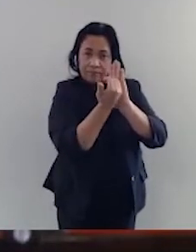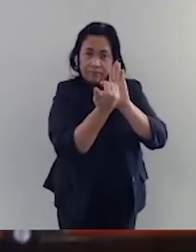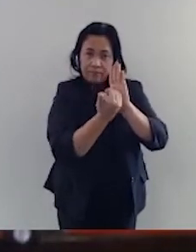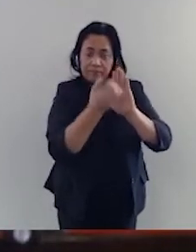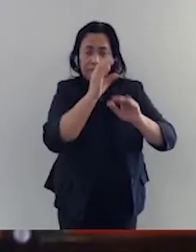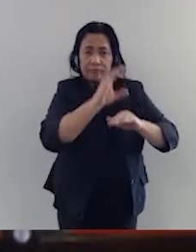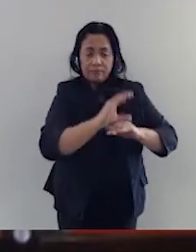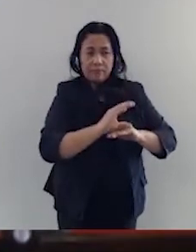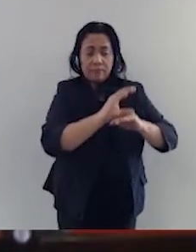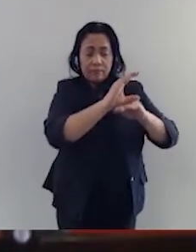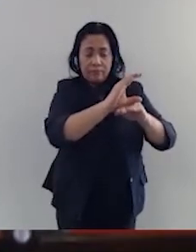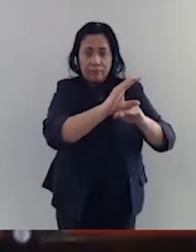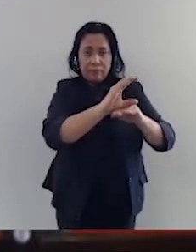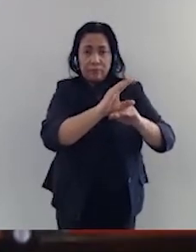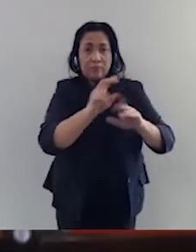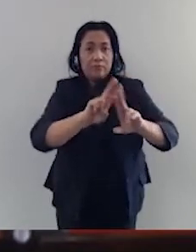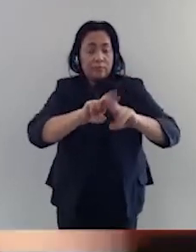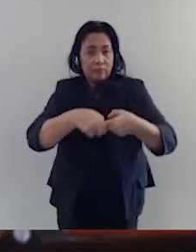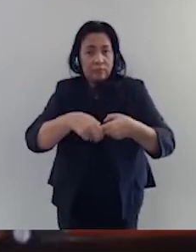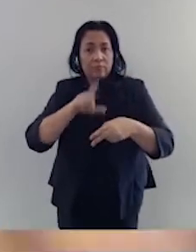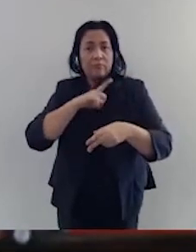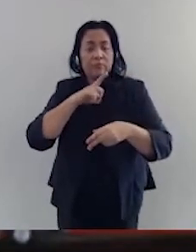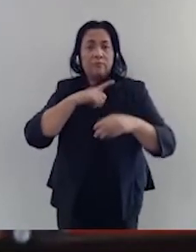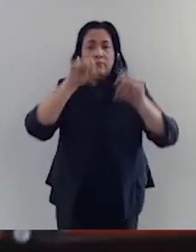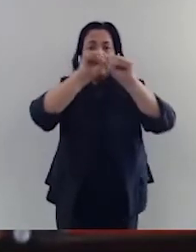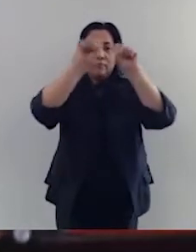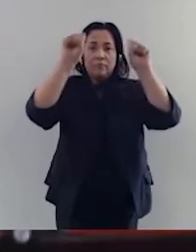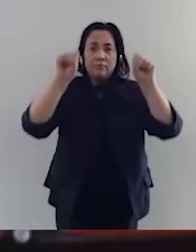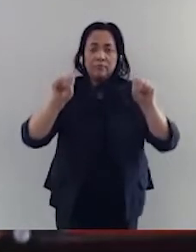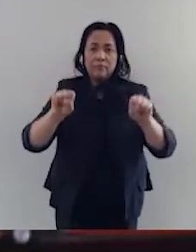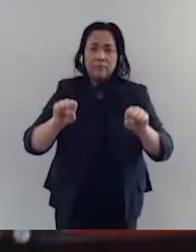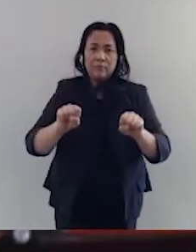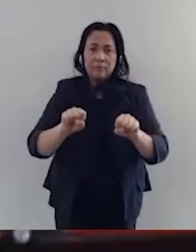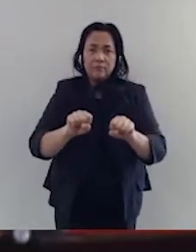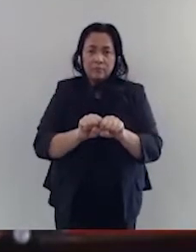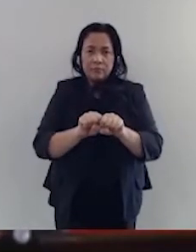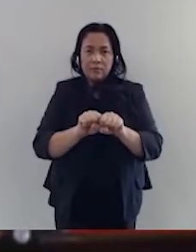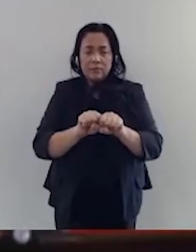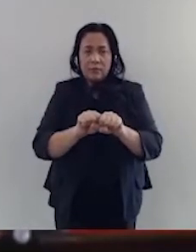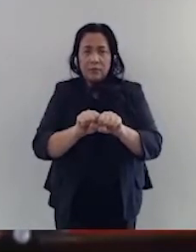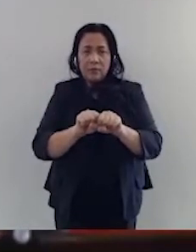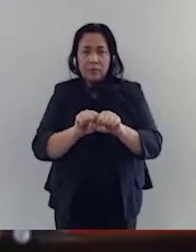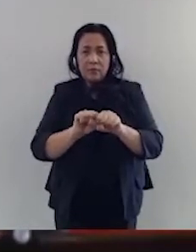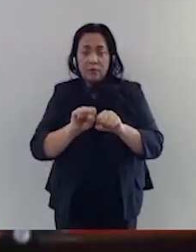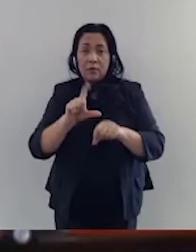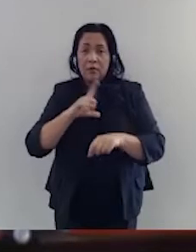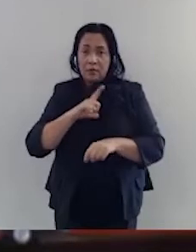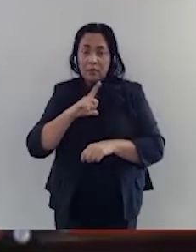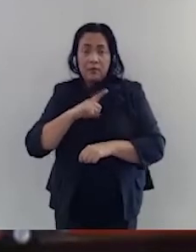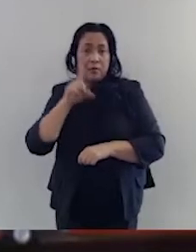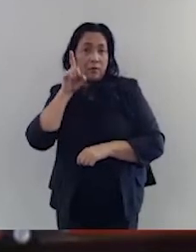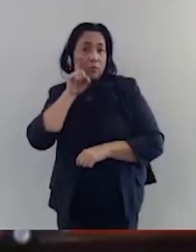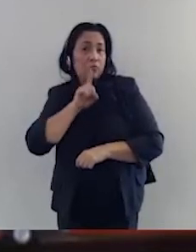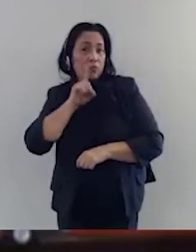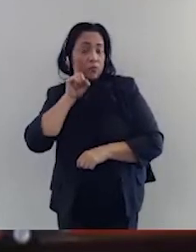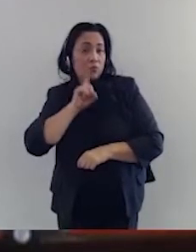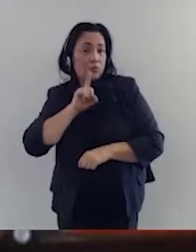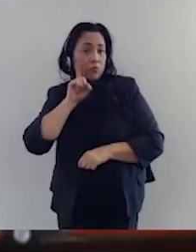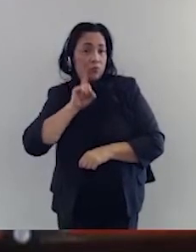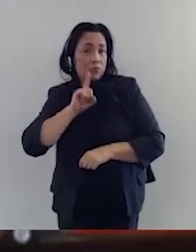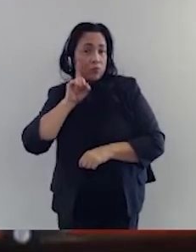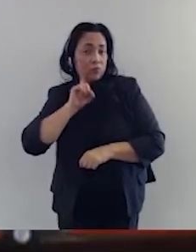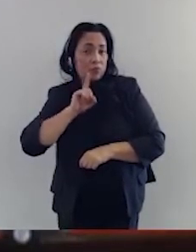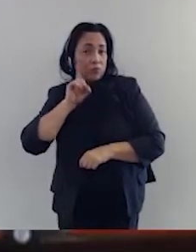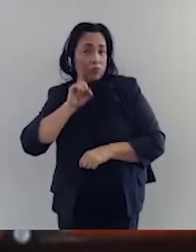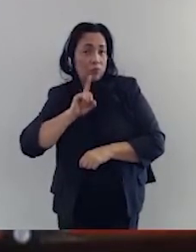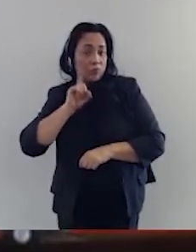nós temos o sistema mais completo do mundo. Nós temos o sistema americano, que é o difuso, oriundo de